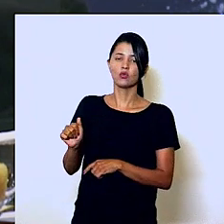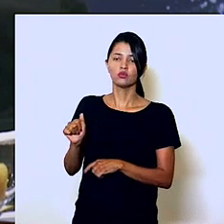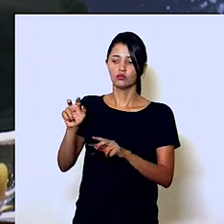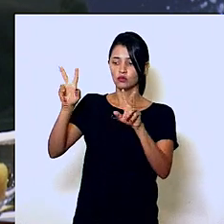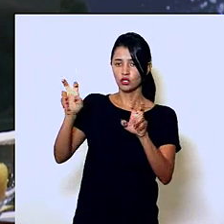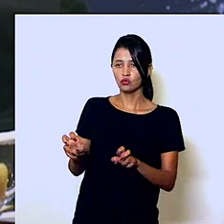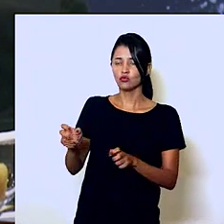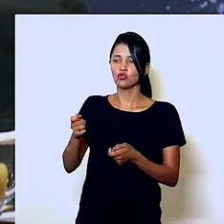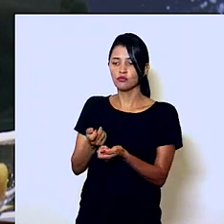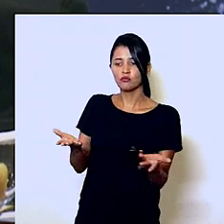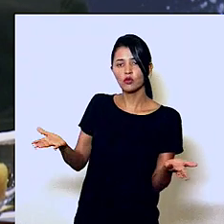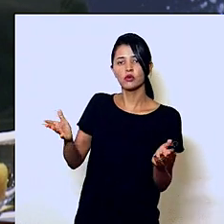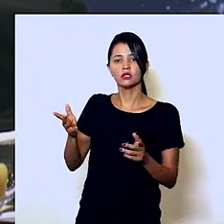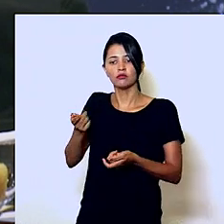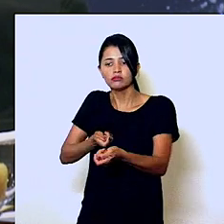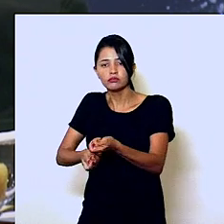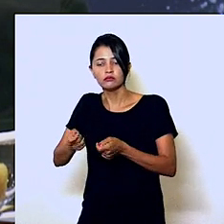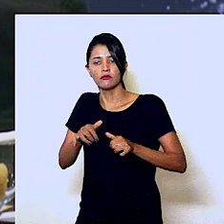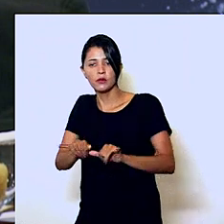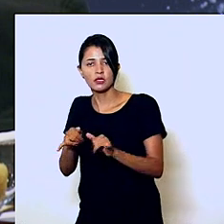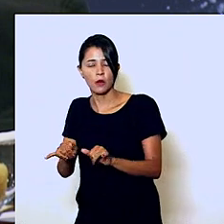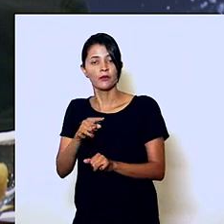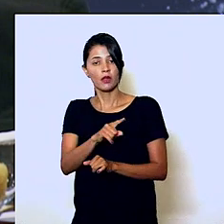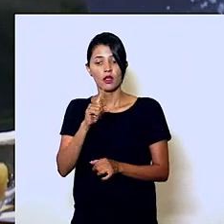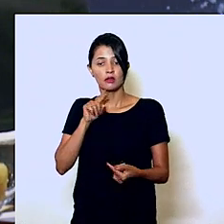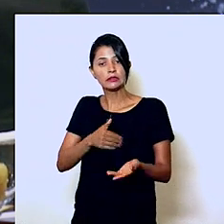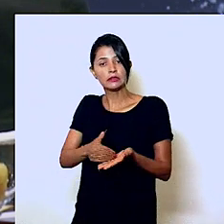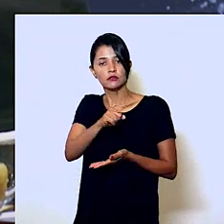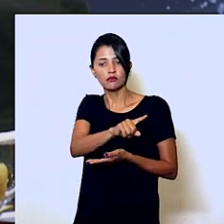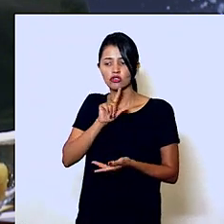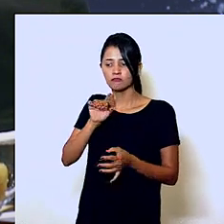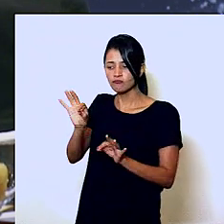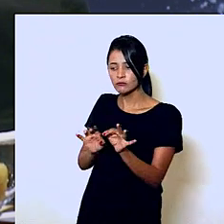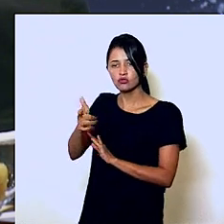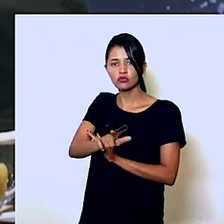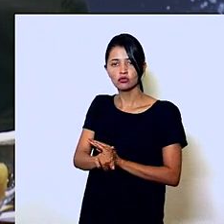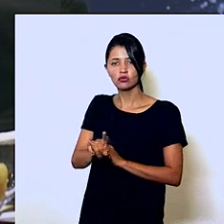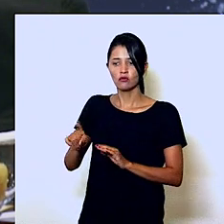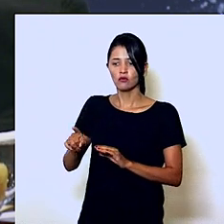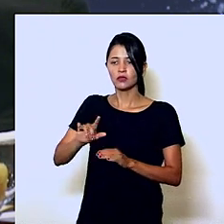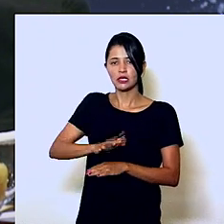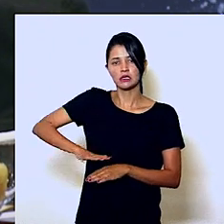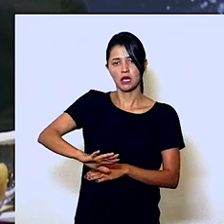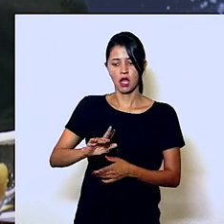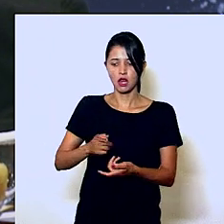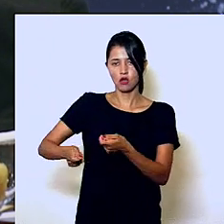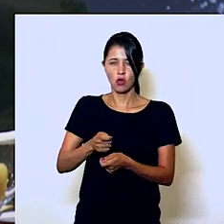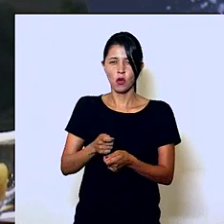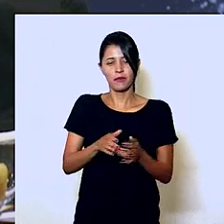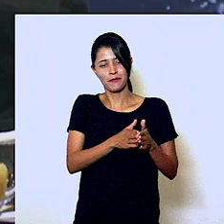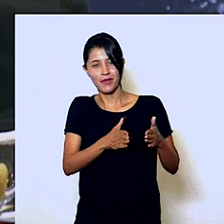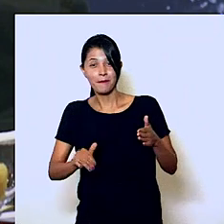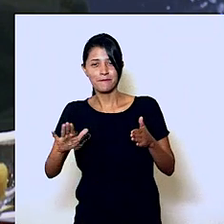E a sua iniciativa de reformular a estrutura da área econômica do Itamaraty durante o período de mais de uma década que esteve à frente